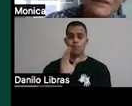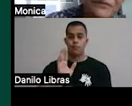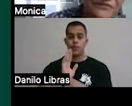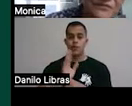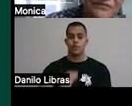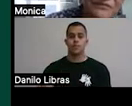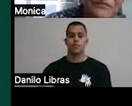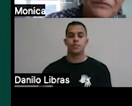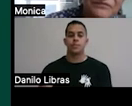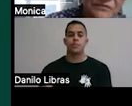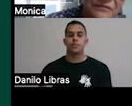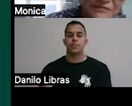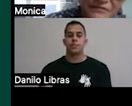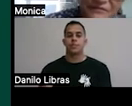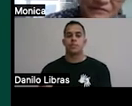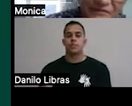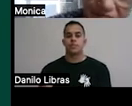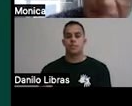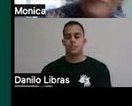Eita,